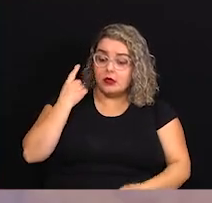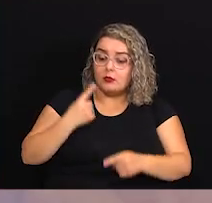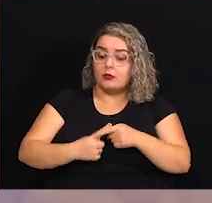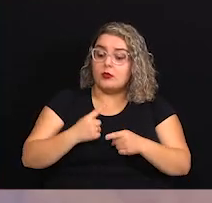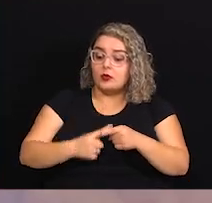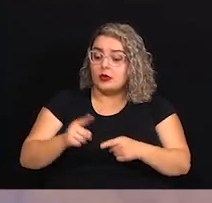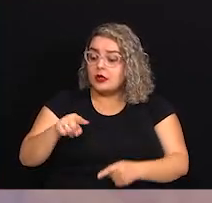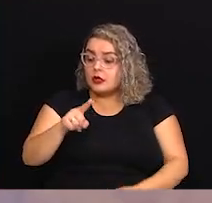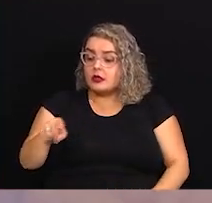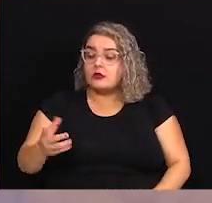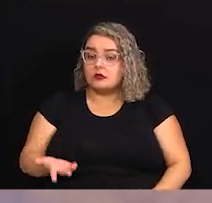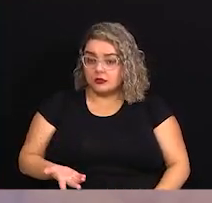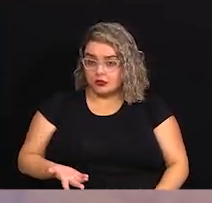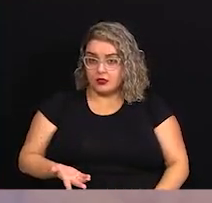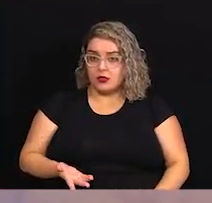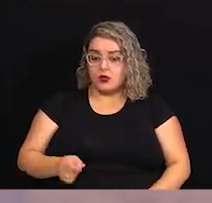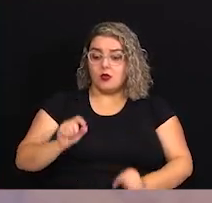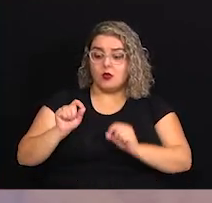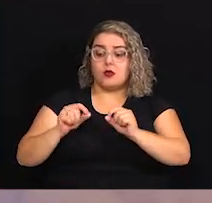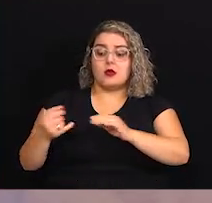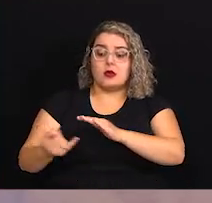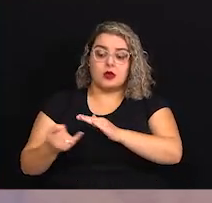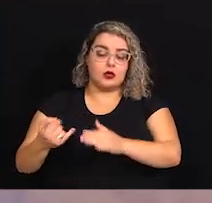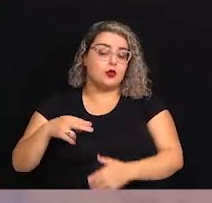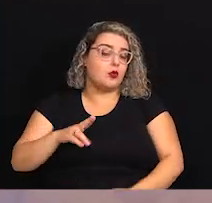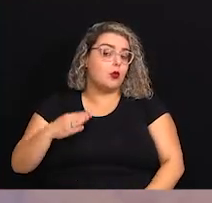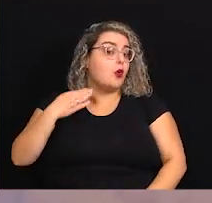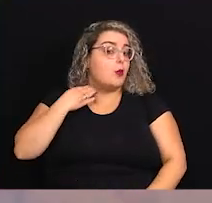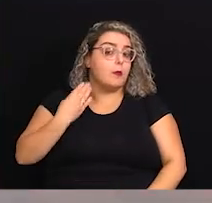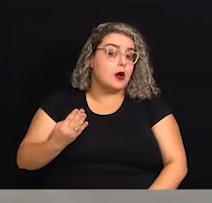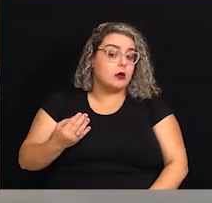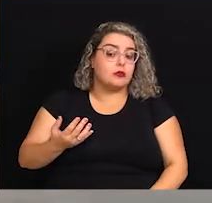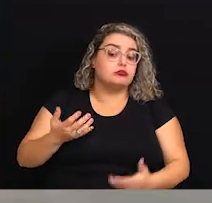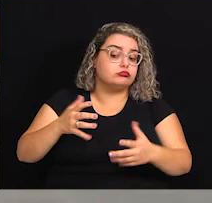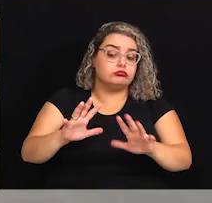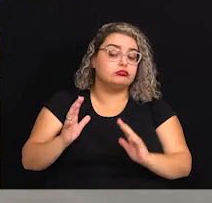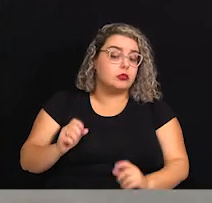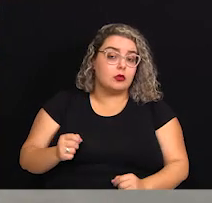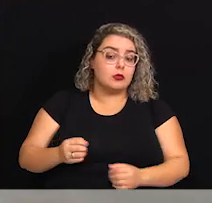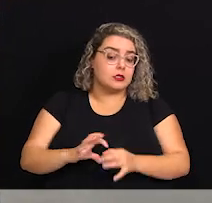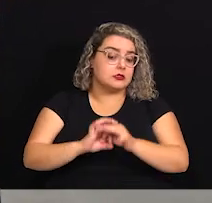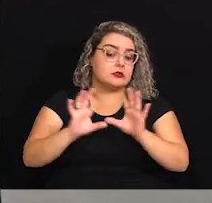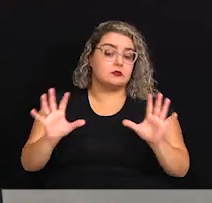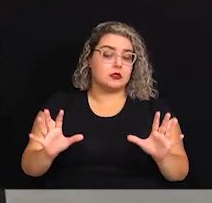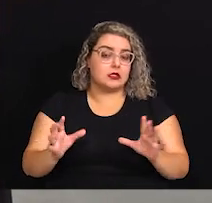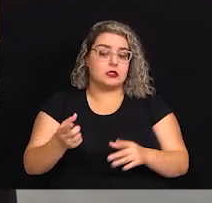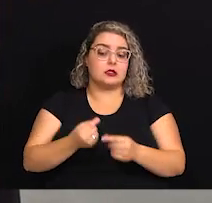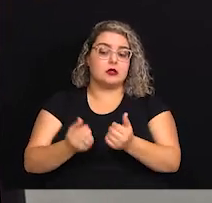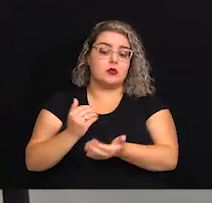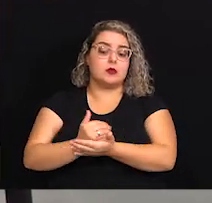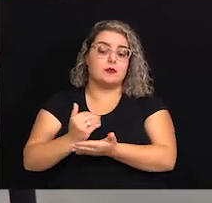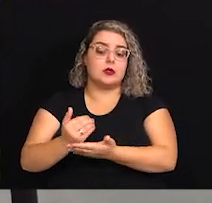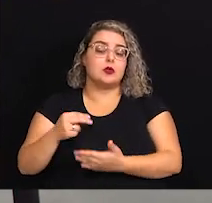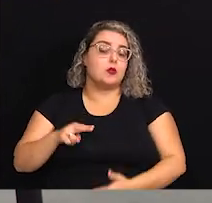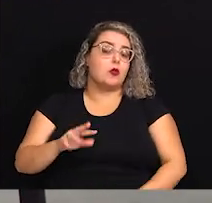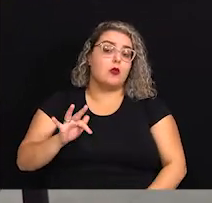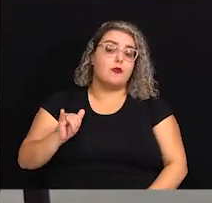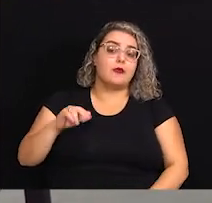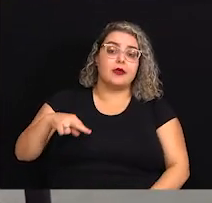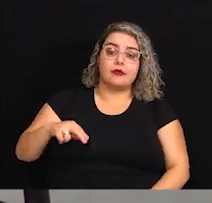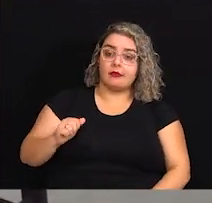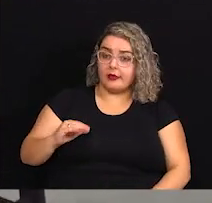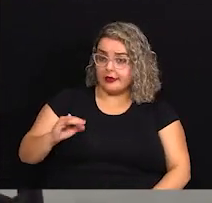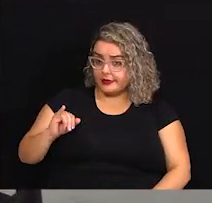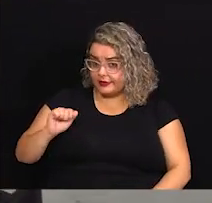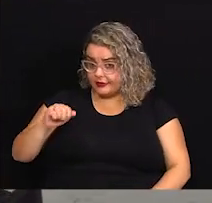por que foi negado, por que a instituição financeira ou o banco negou esse empréstimo para ela ou esse financiamento. E aí ir